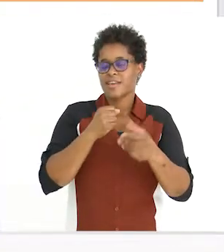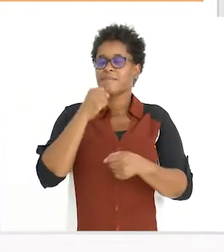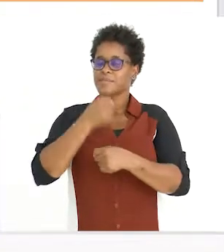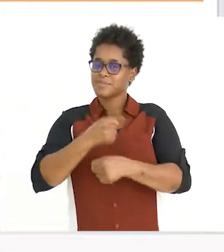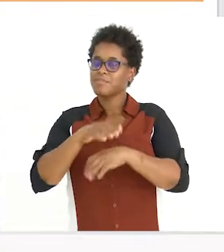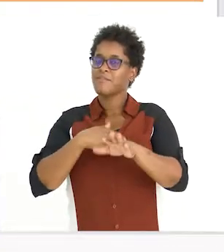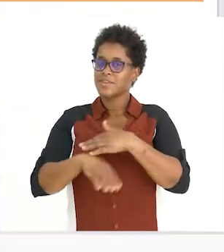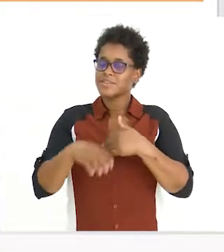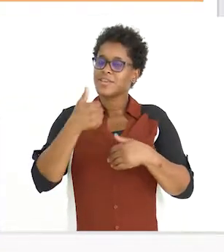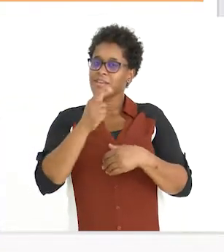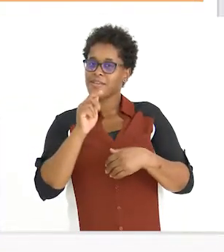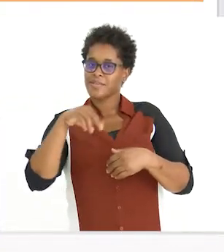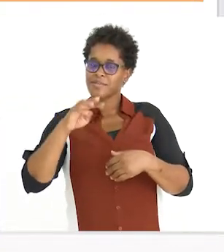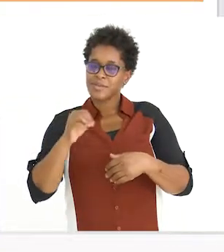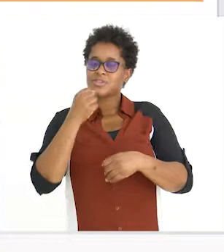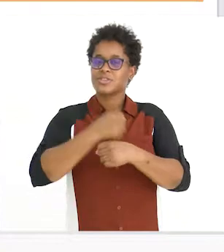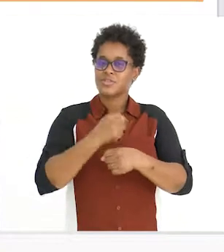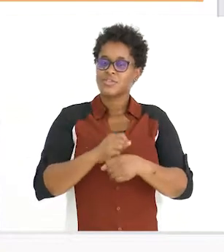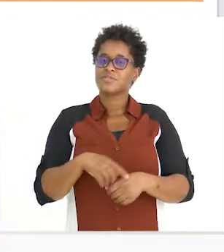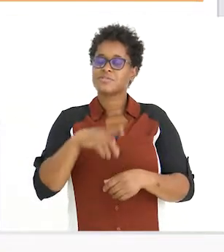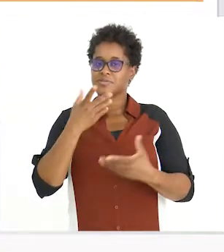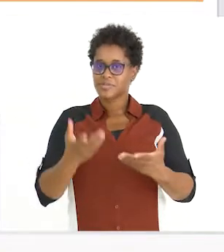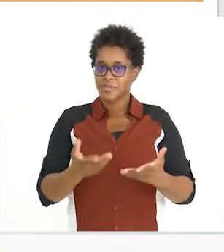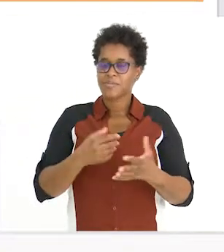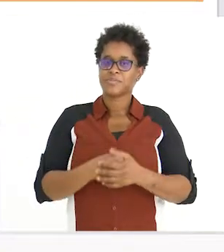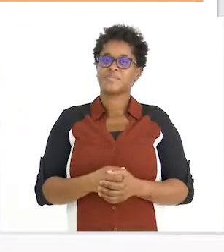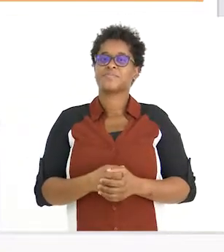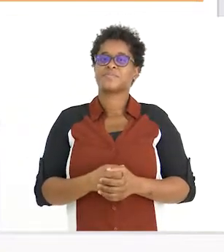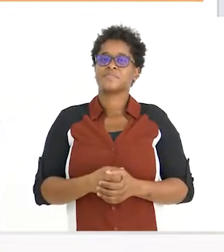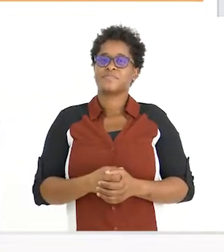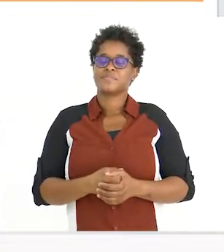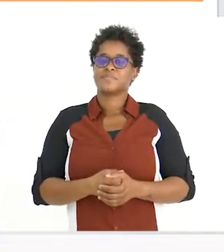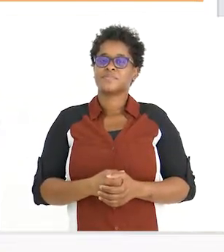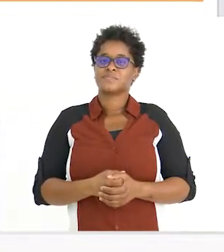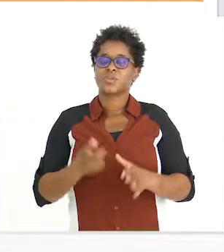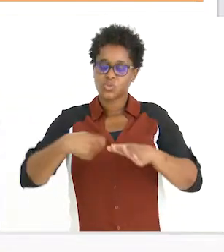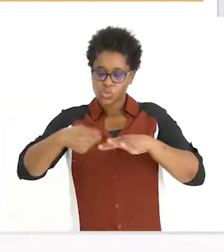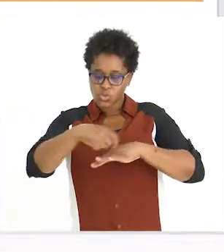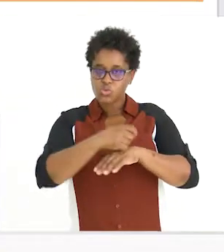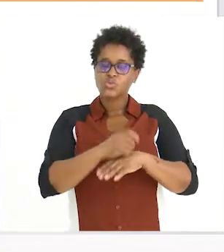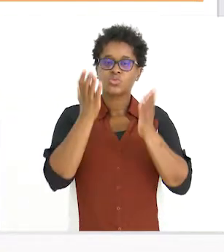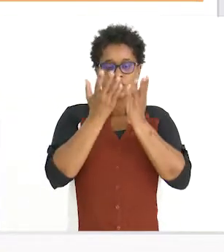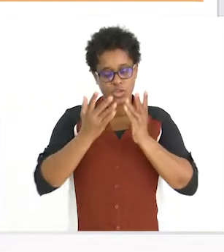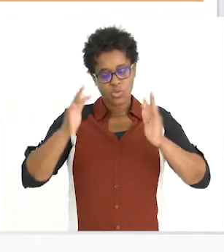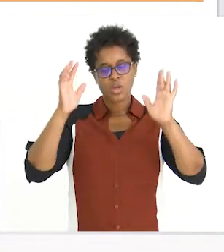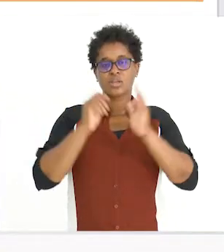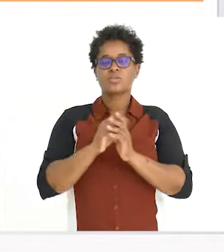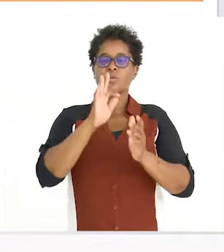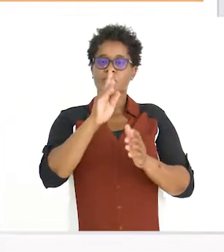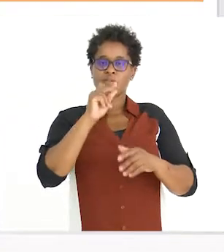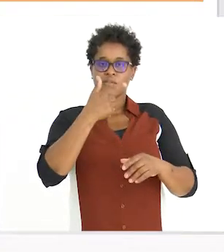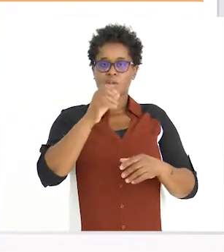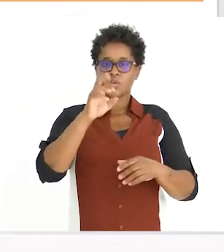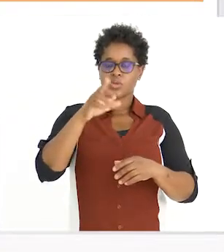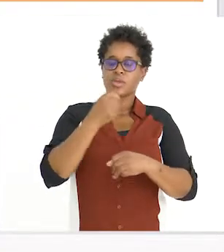produzir bens e serviços. São eles os recursos naturais, o fator